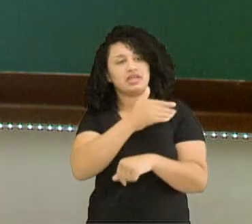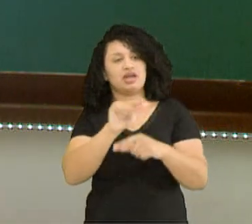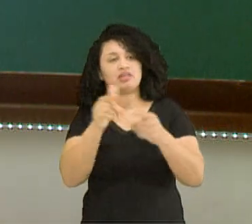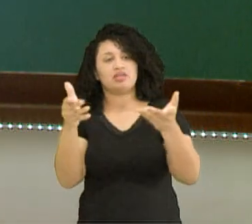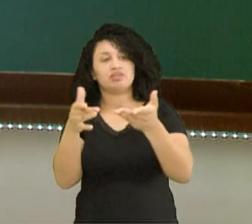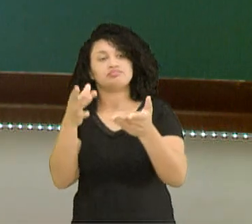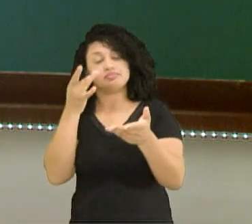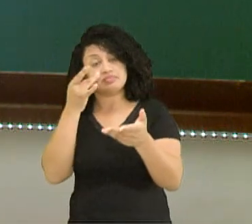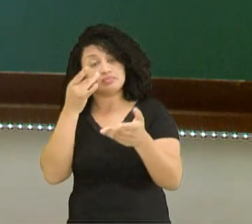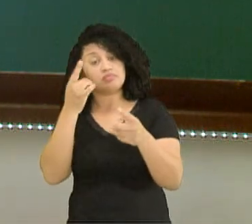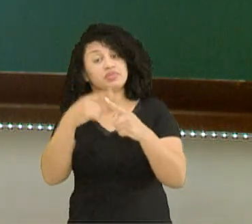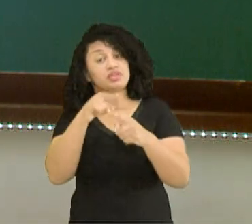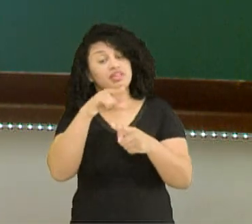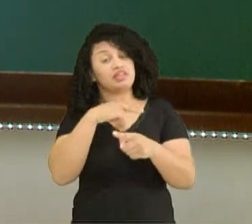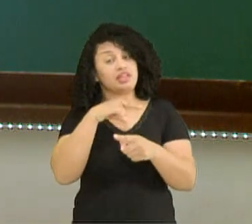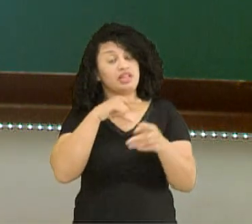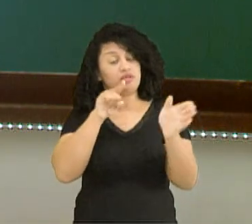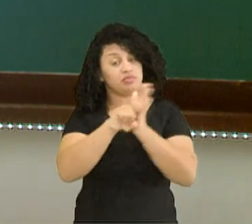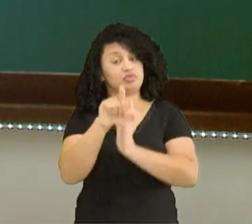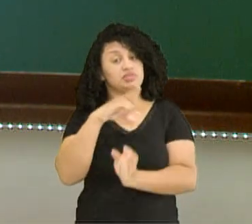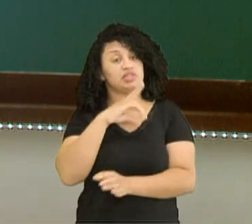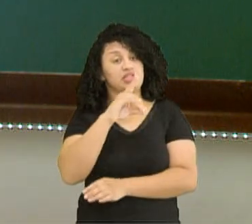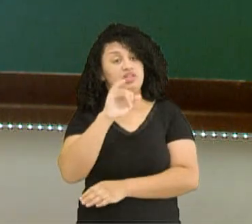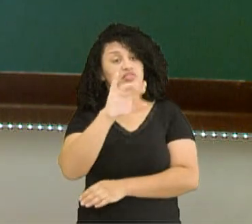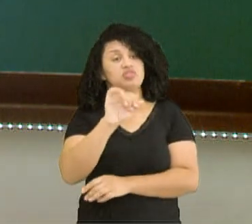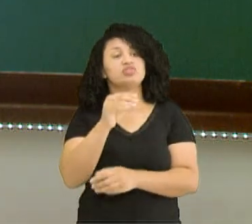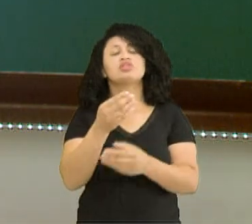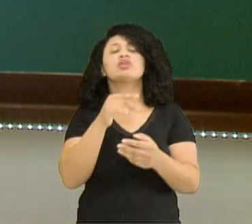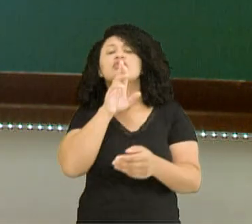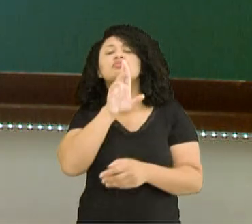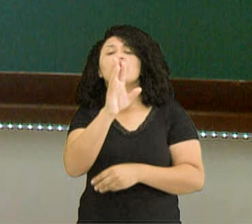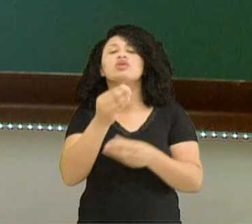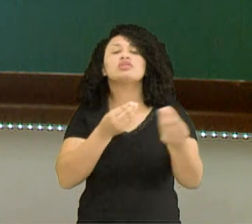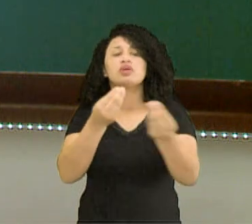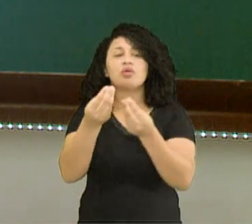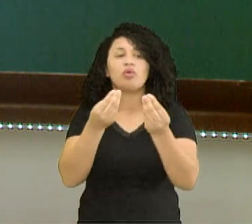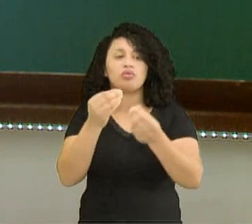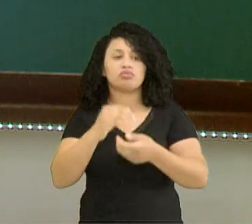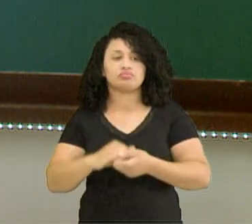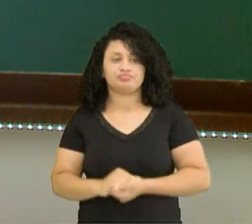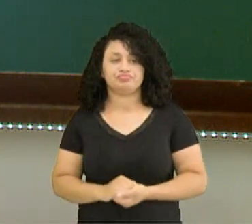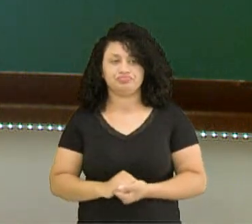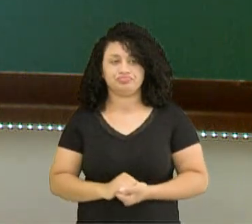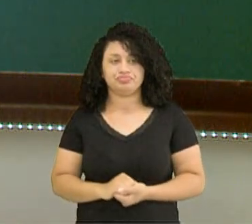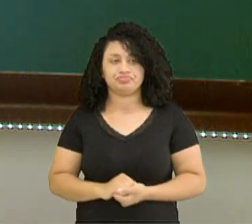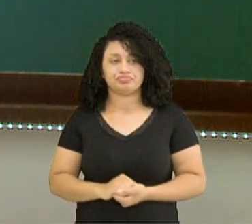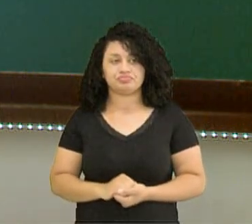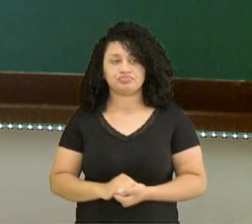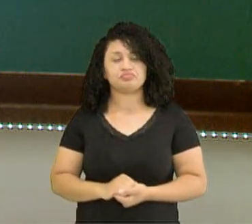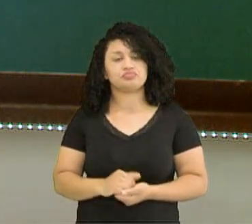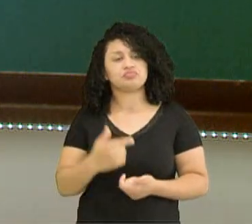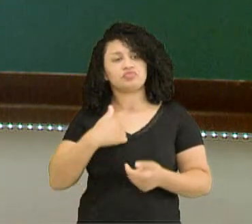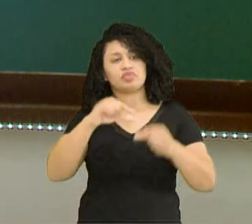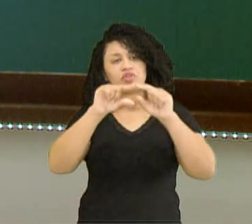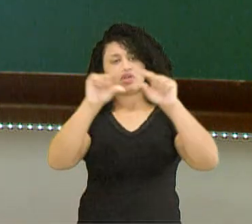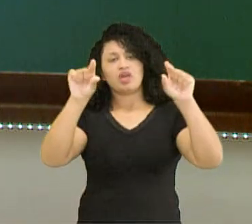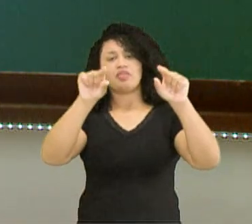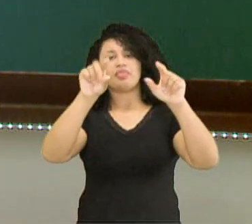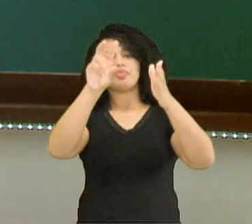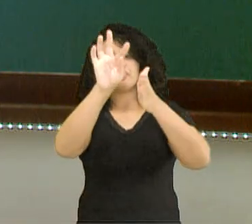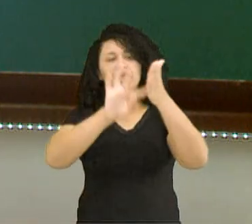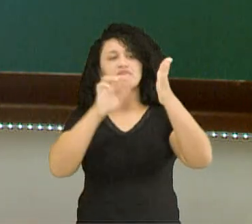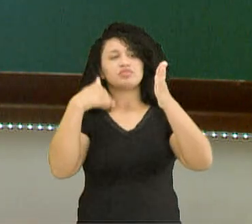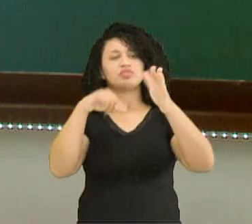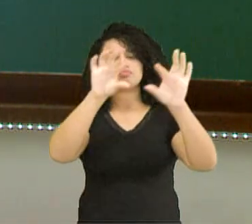presente por causa do did, ok? Então, como é que ficou minha resposta? She became the UN. E daí você copia do texto,